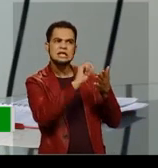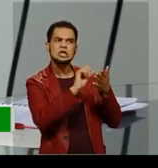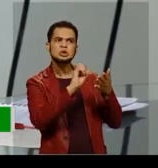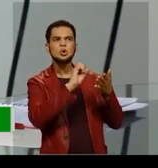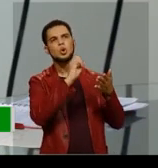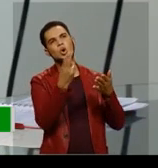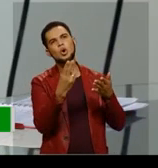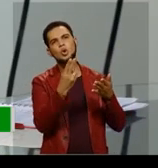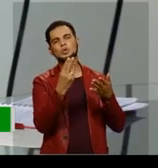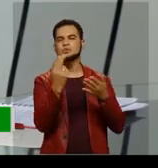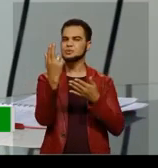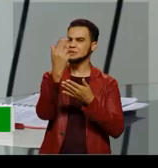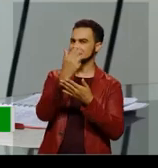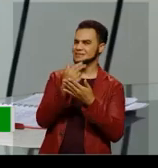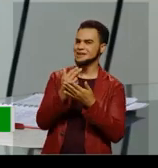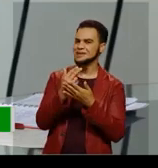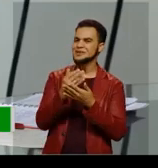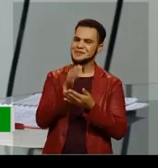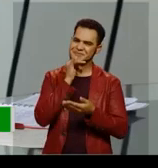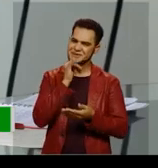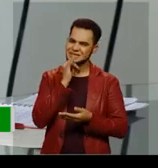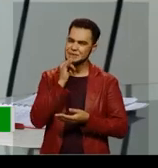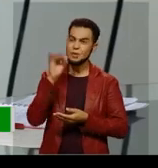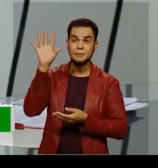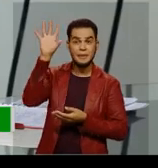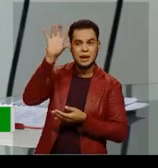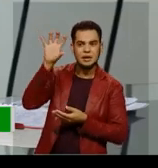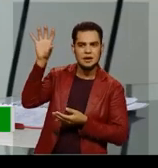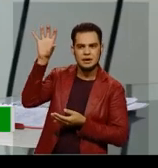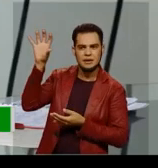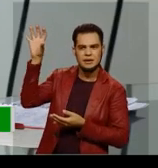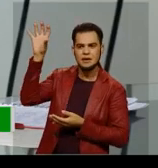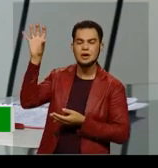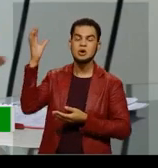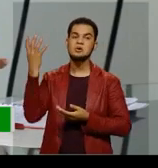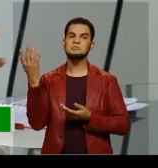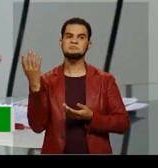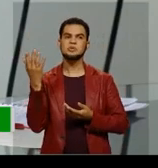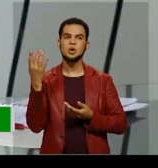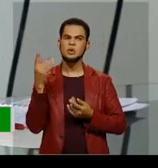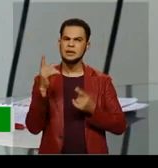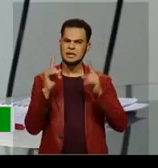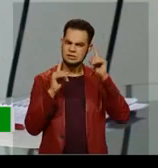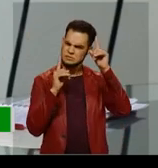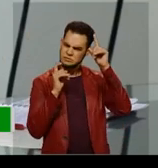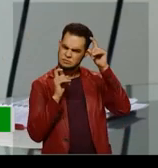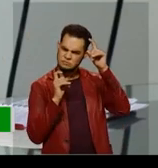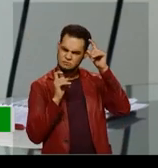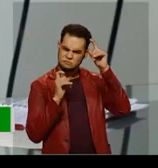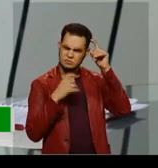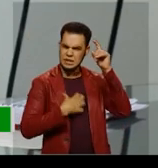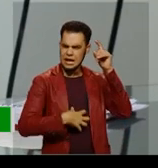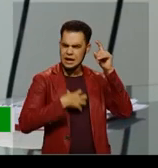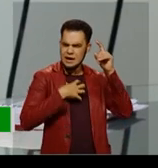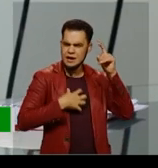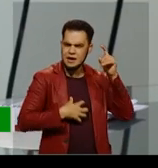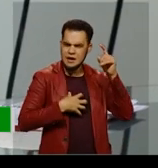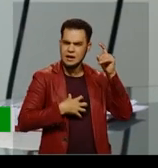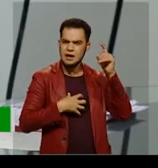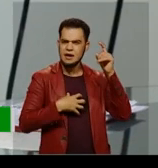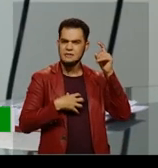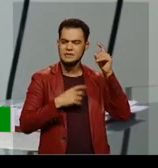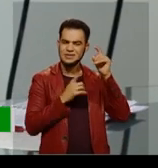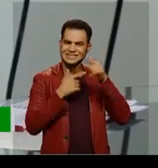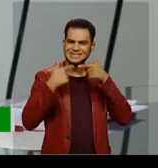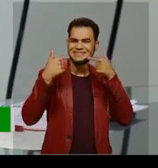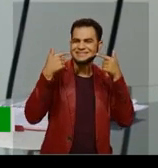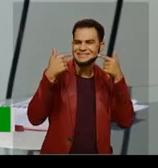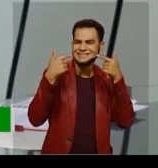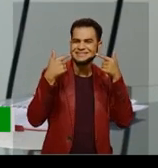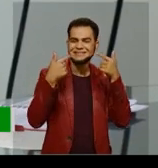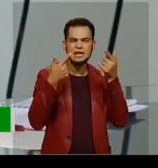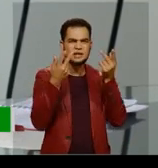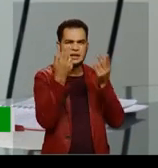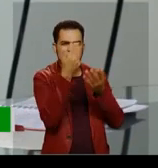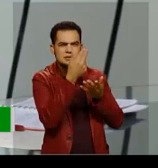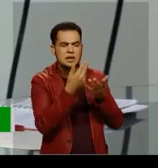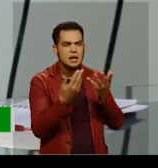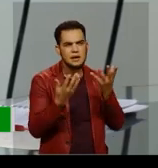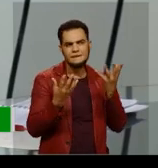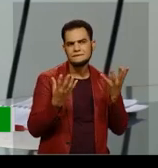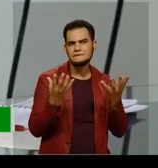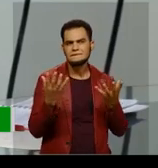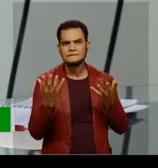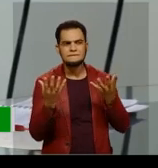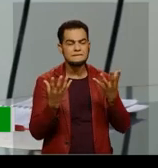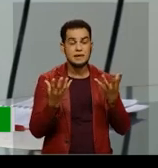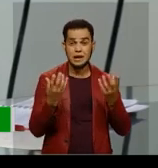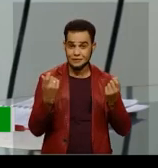balão? Aquele balão é numa expressão de indignação, ou de raiva, ou de alegria do personagem? Então você